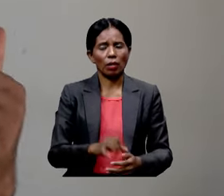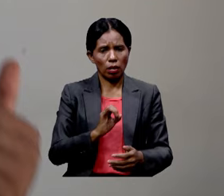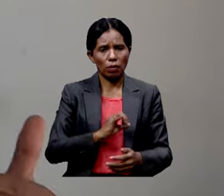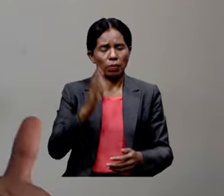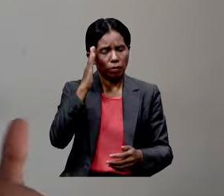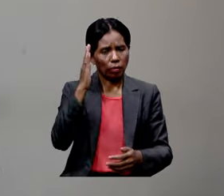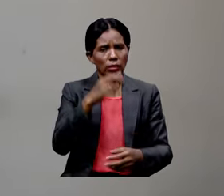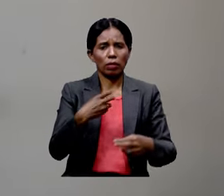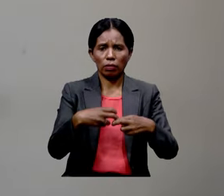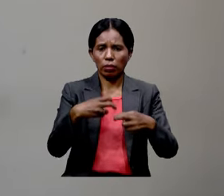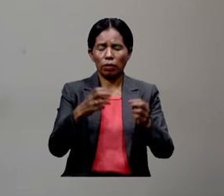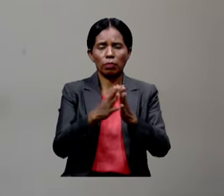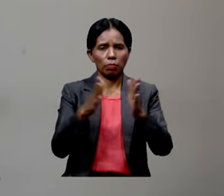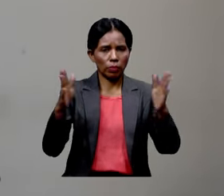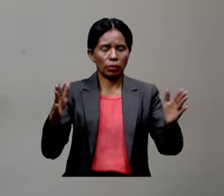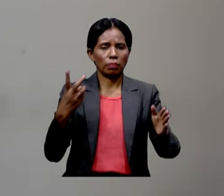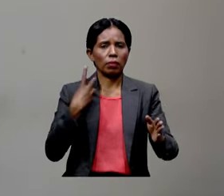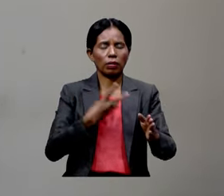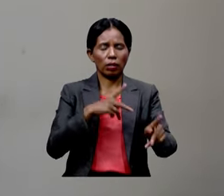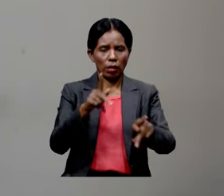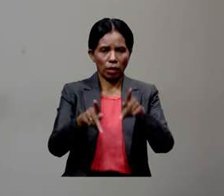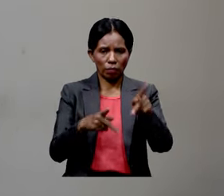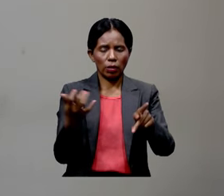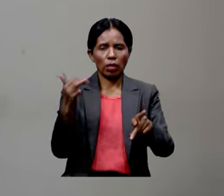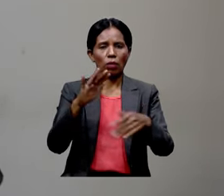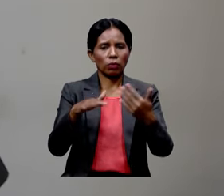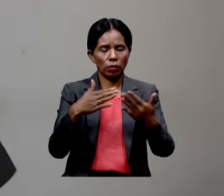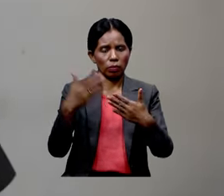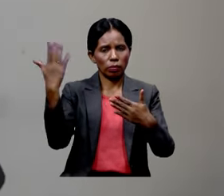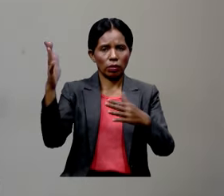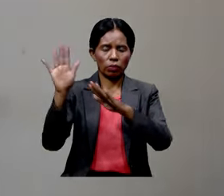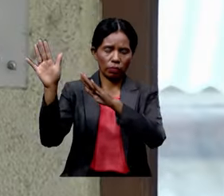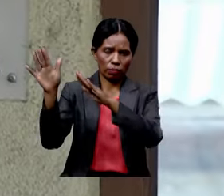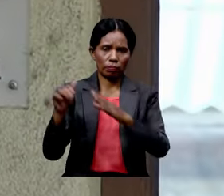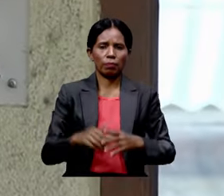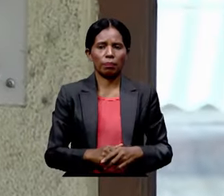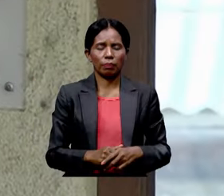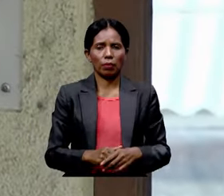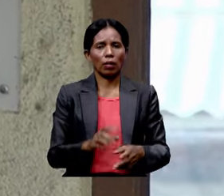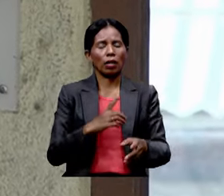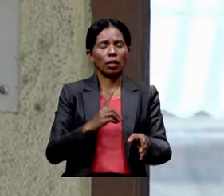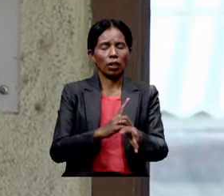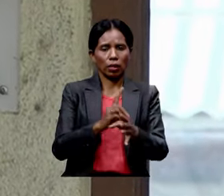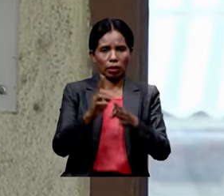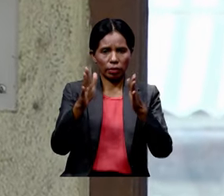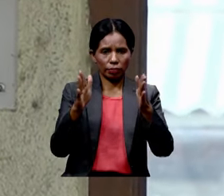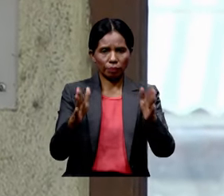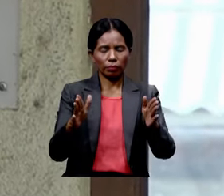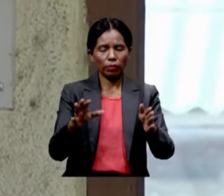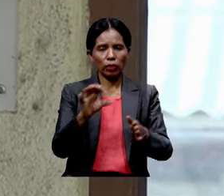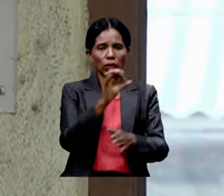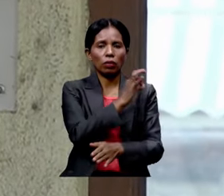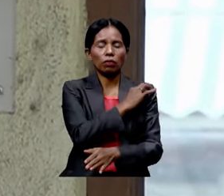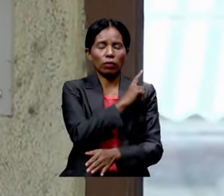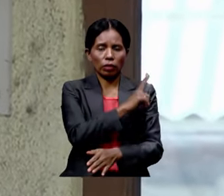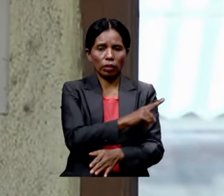é prejudica até a visita nínia comunidade sira iha área rural. Nunemos, diretor executivo Fontil Valentim da